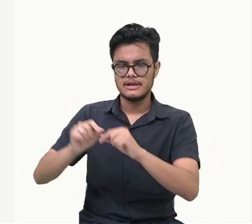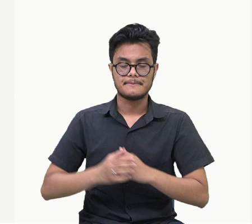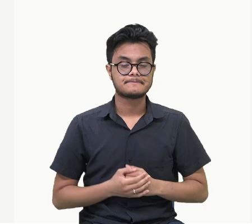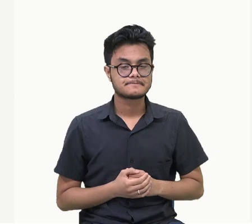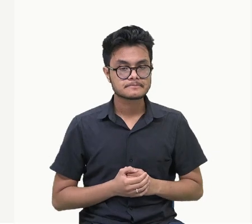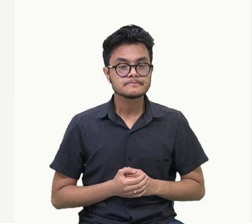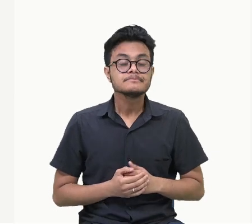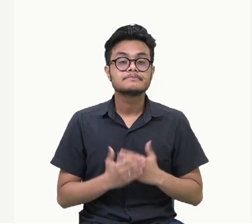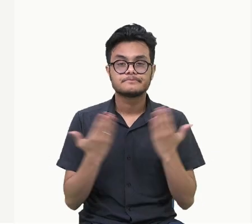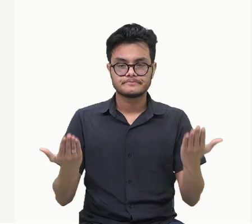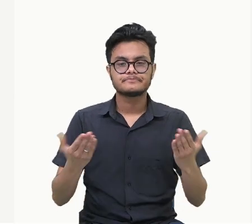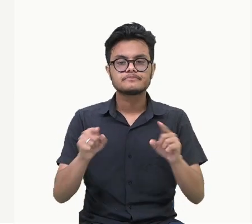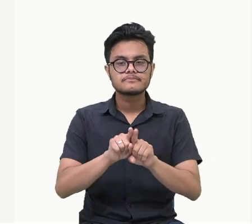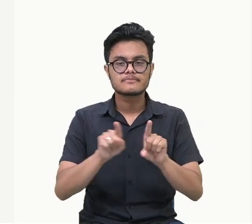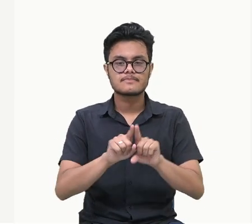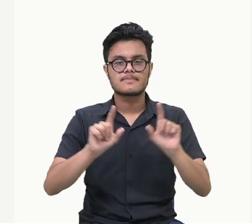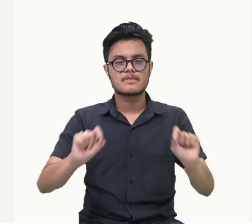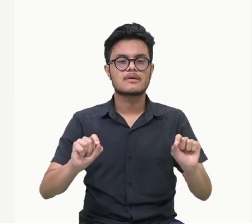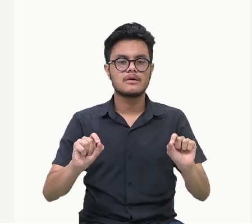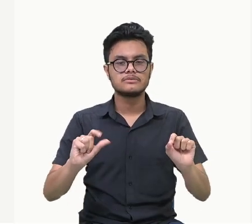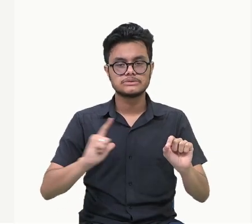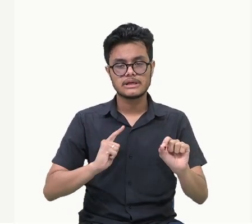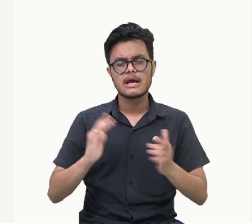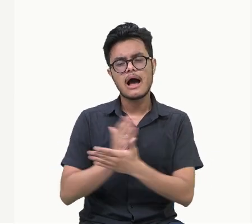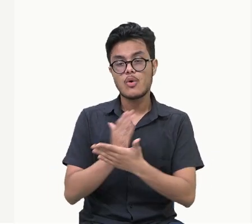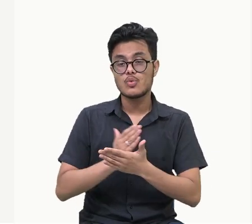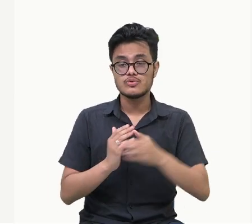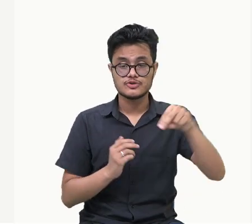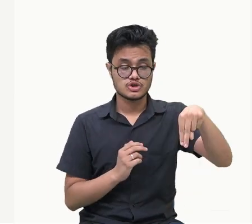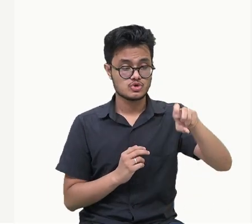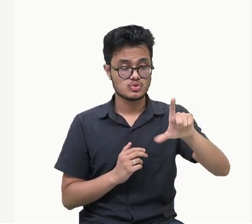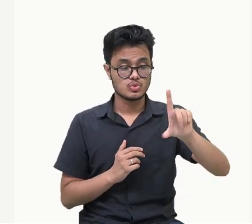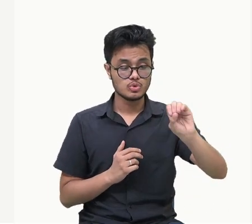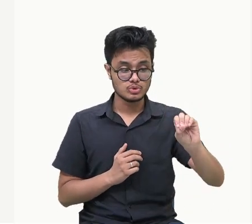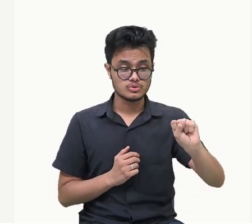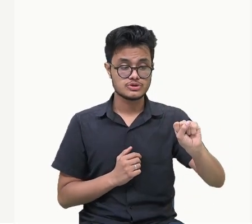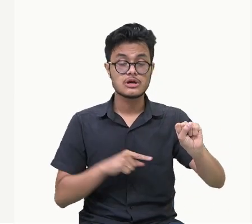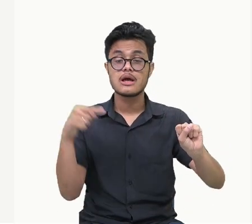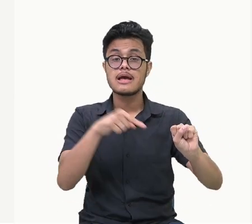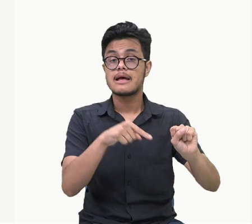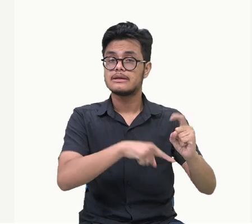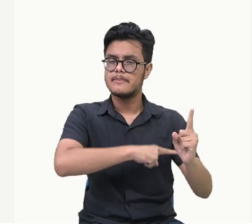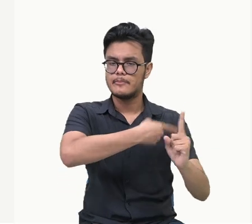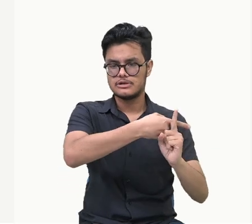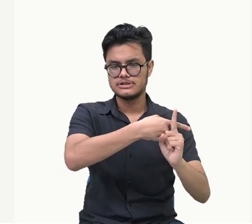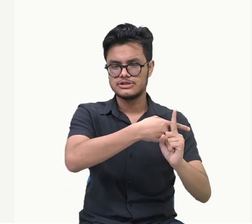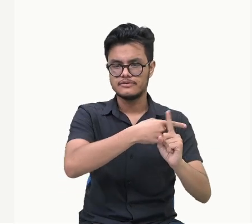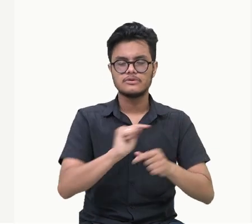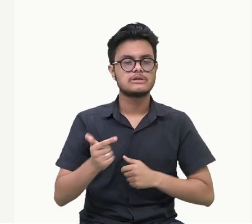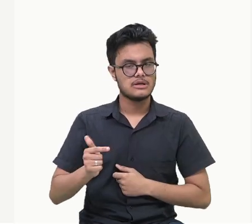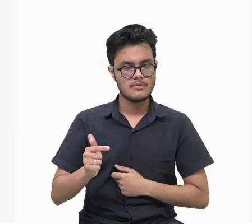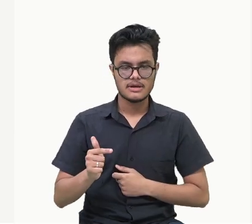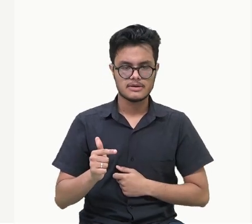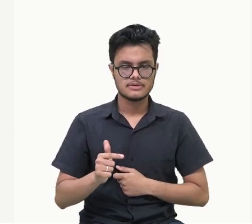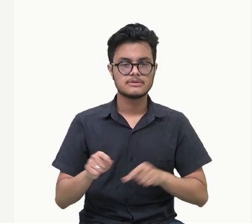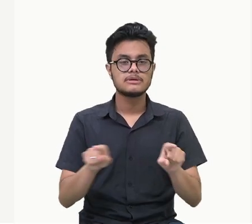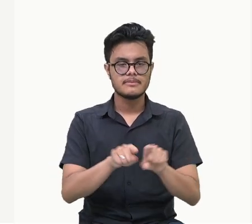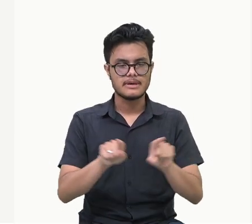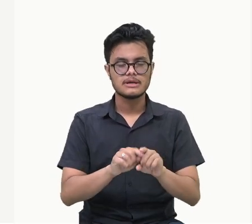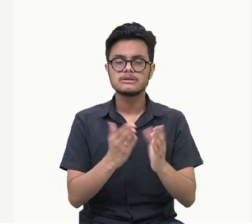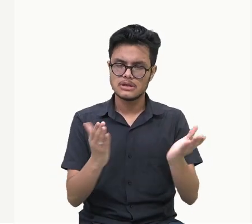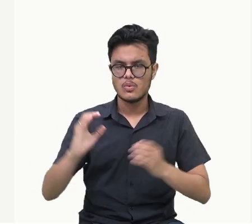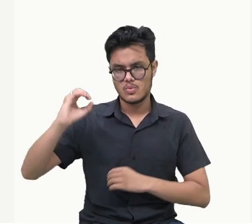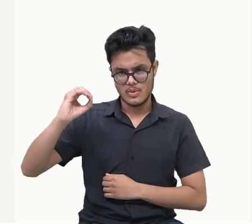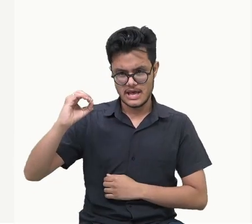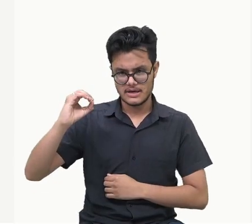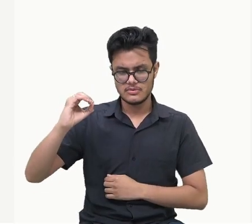E claro, né, os não nulos positivos também, tá bom? Então são, além